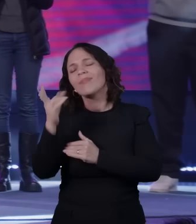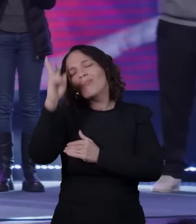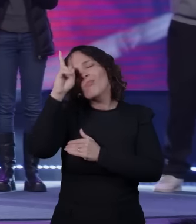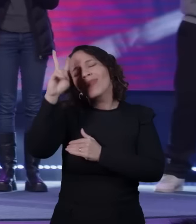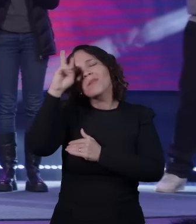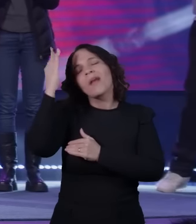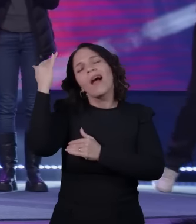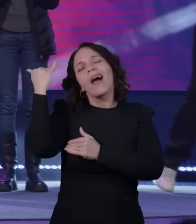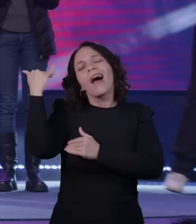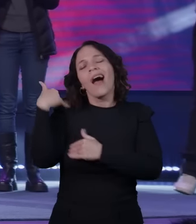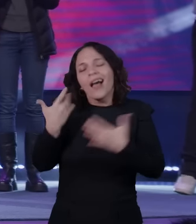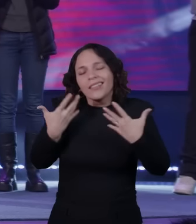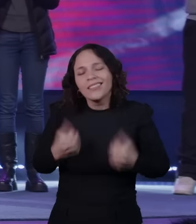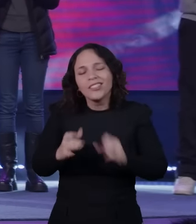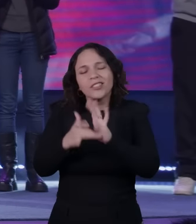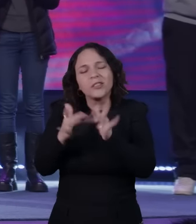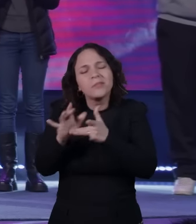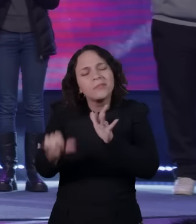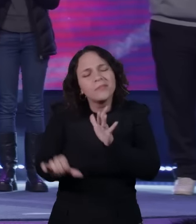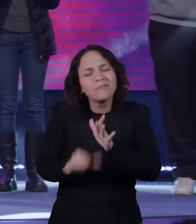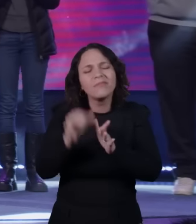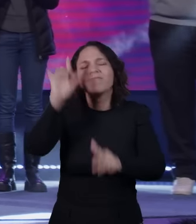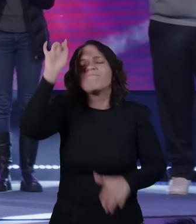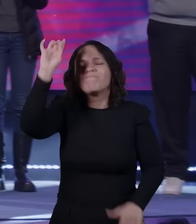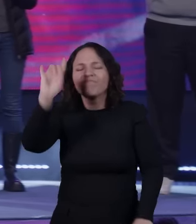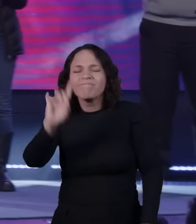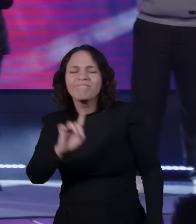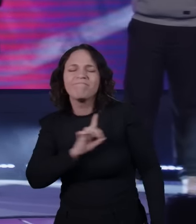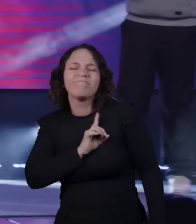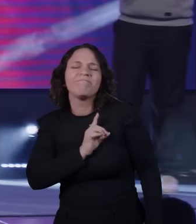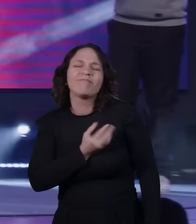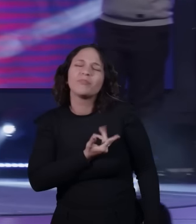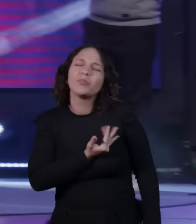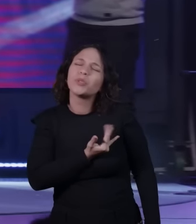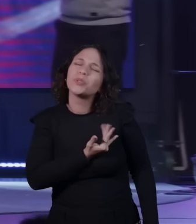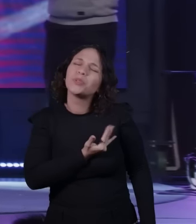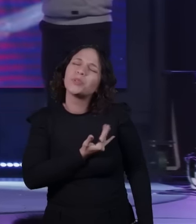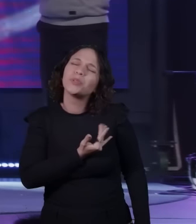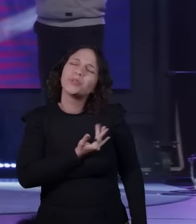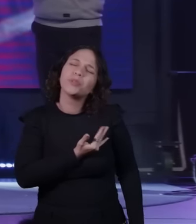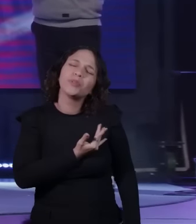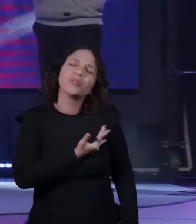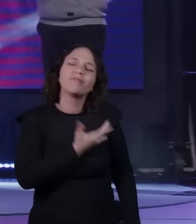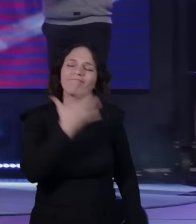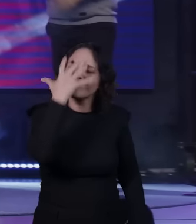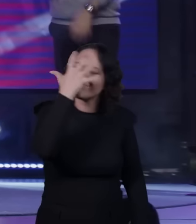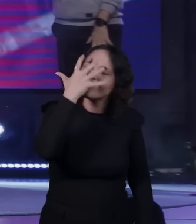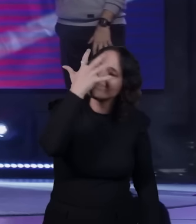amor. Vem, Senhor. Vem, Senhor. Atrai-nos.